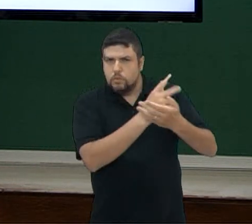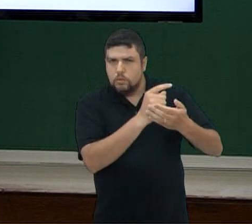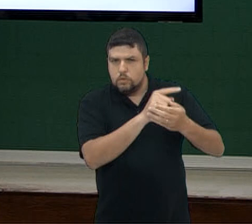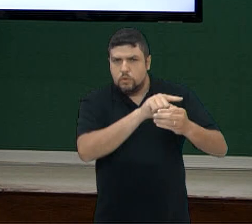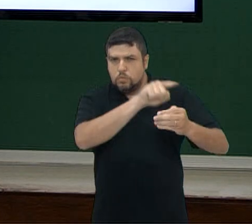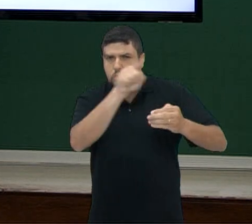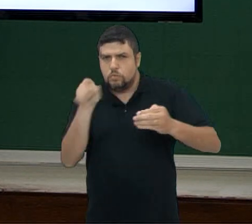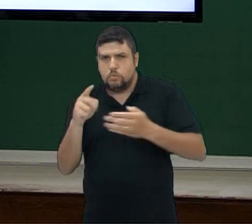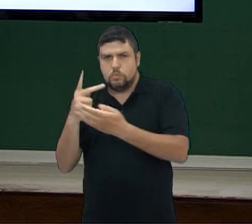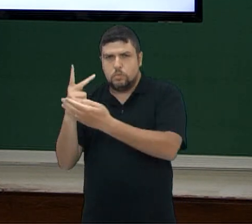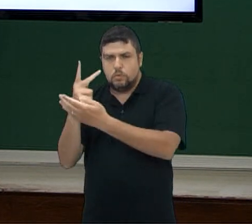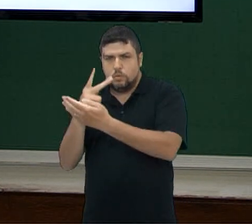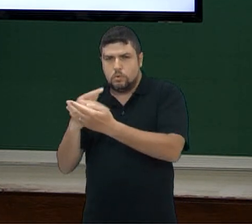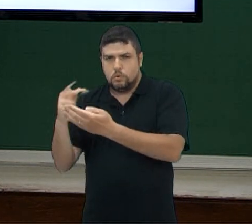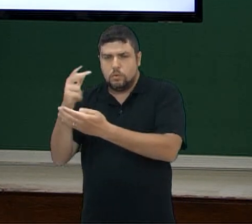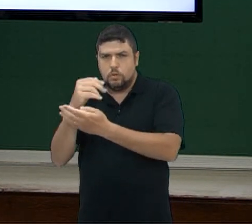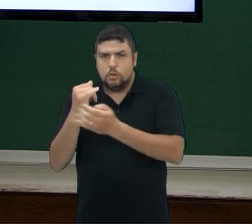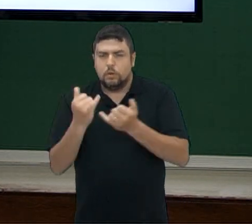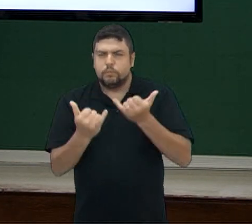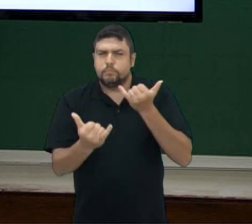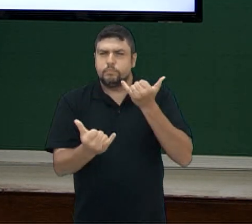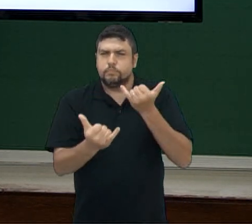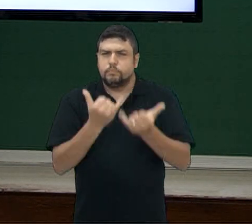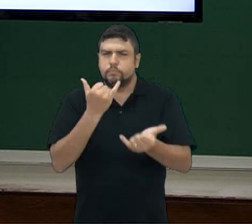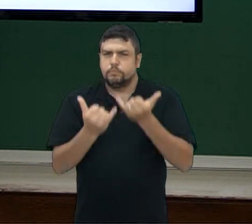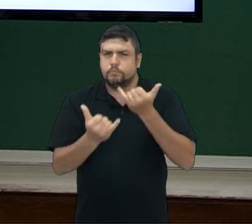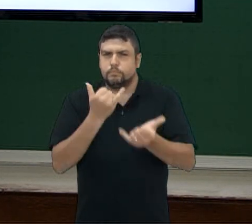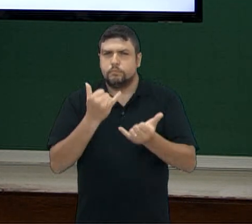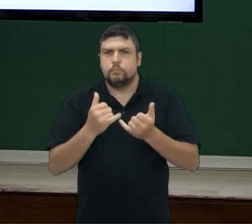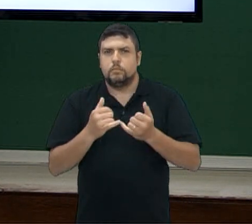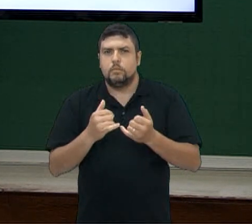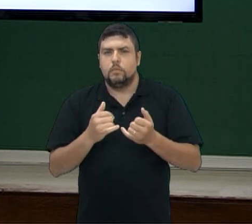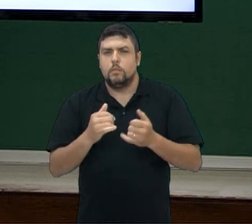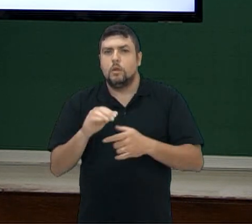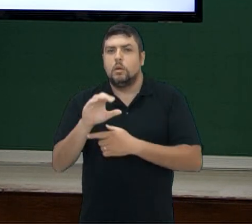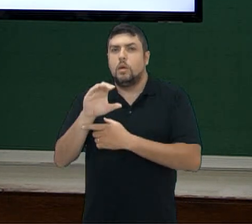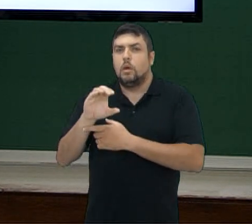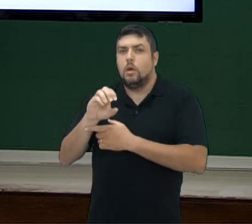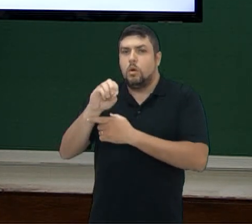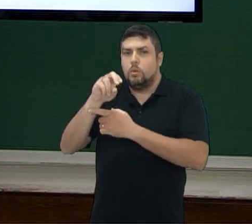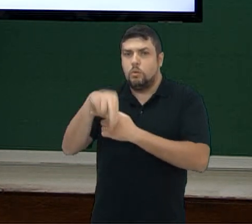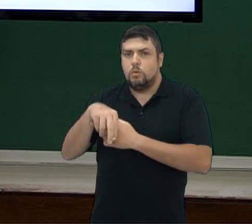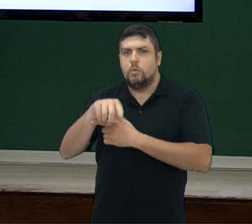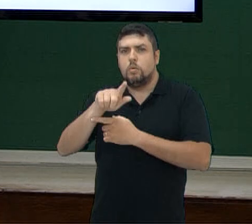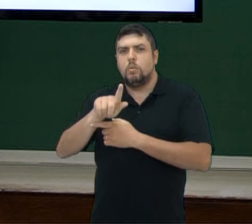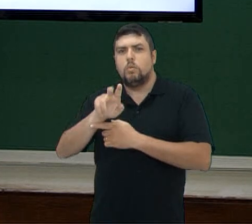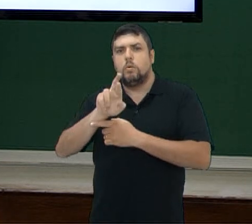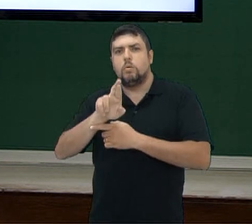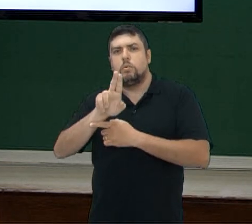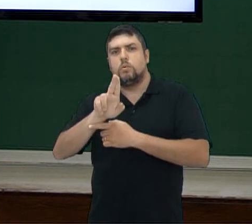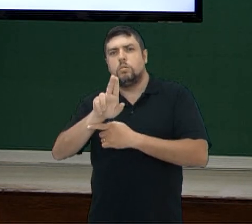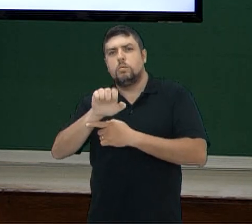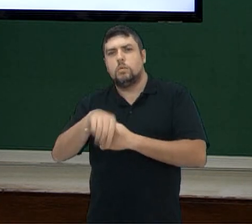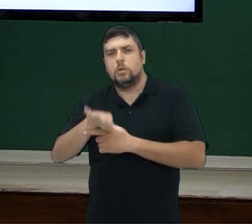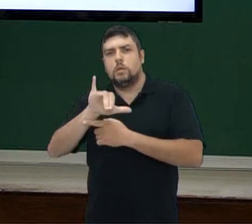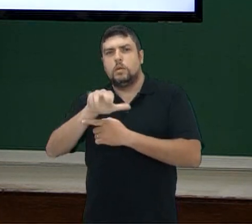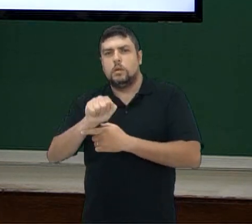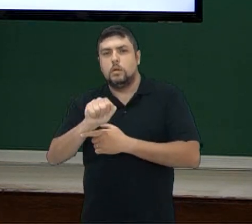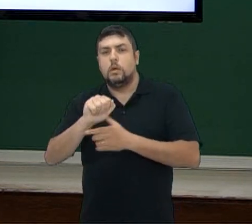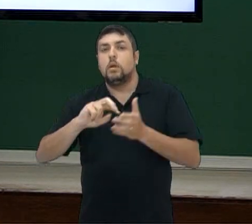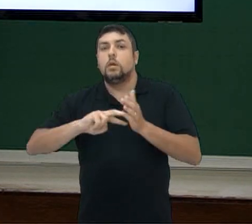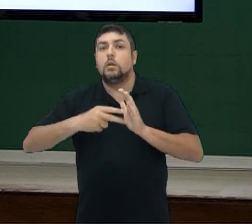Qual a diferença entre semelhança e congruência? Congruência é exatamente igual, os